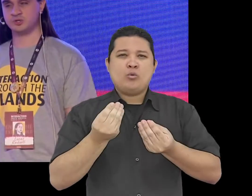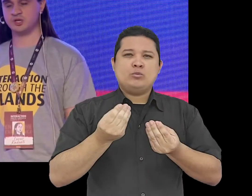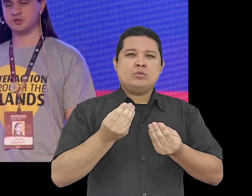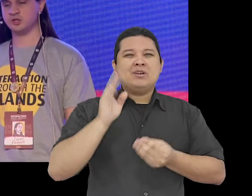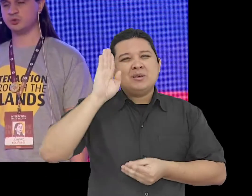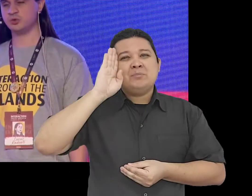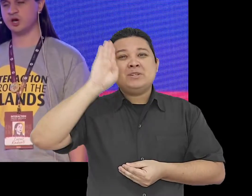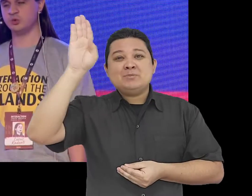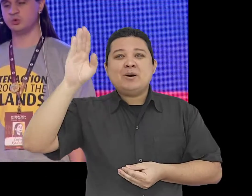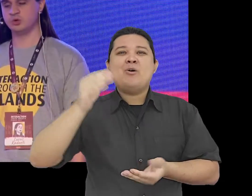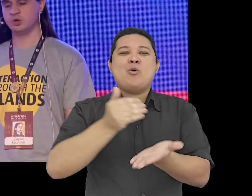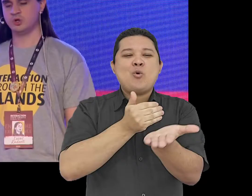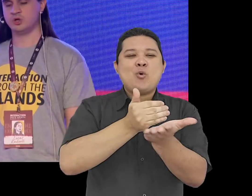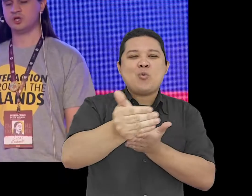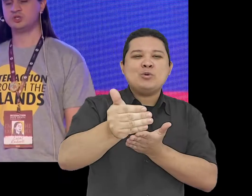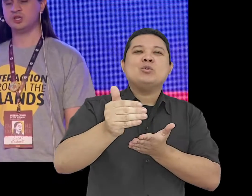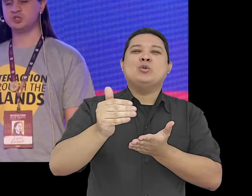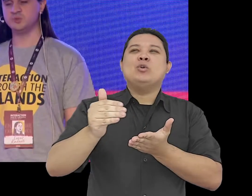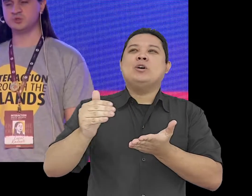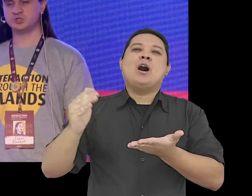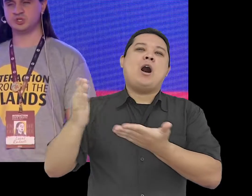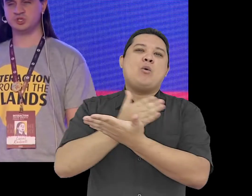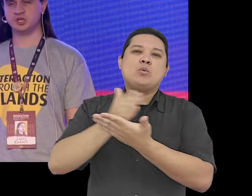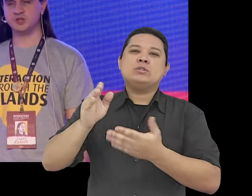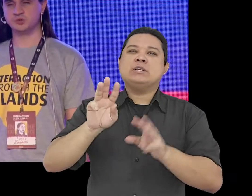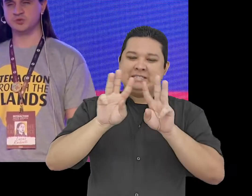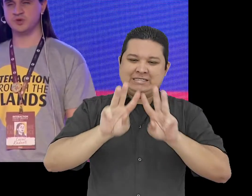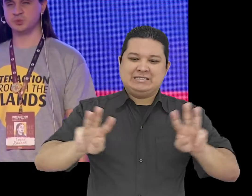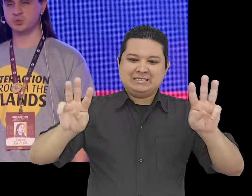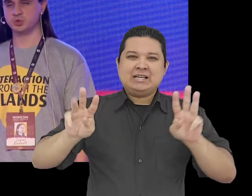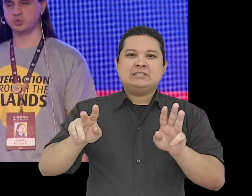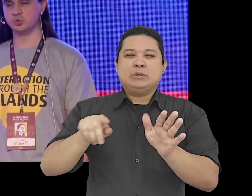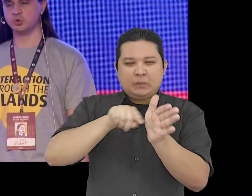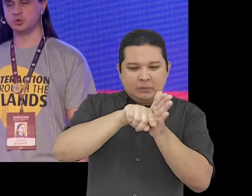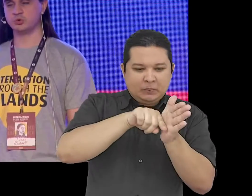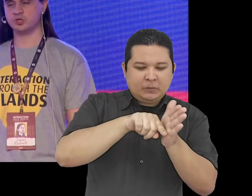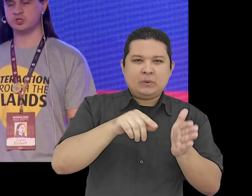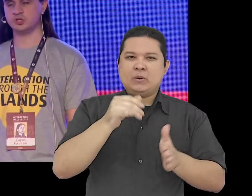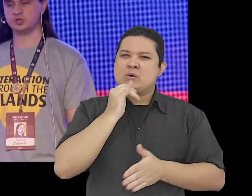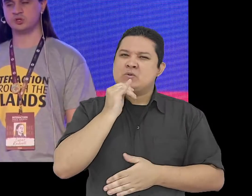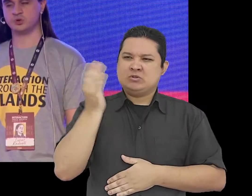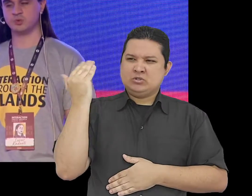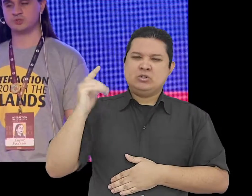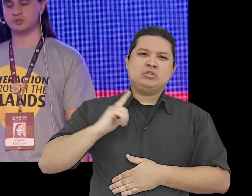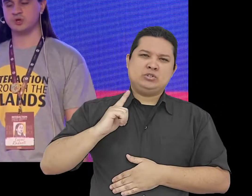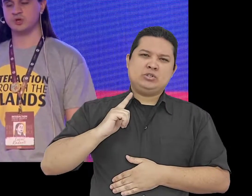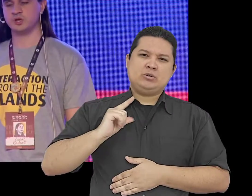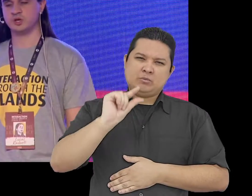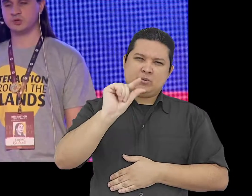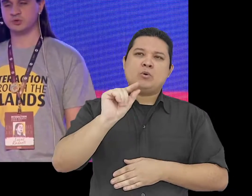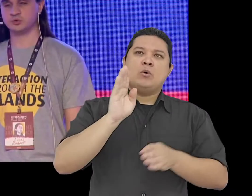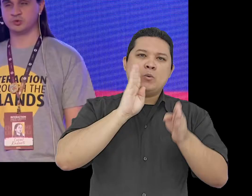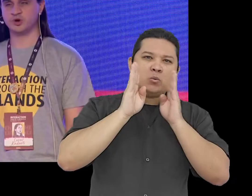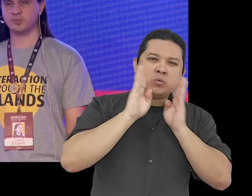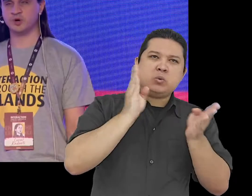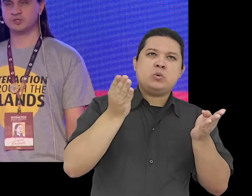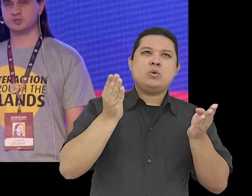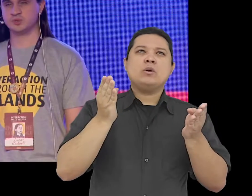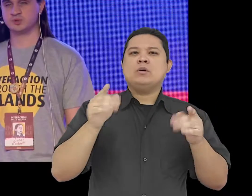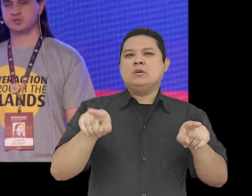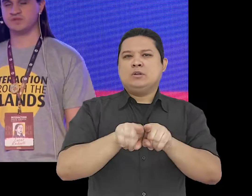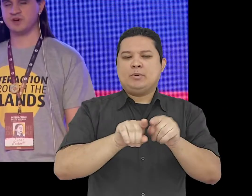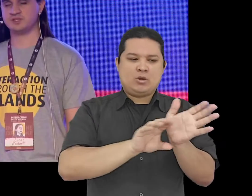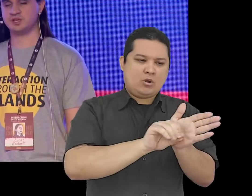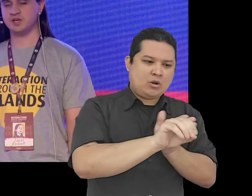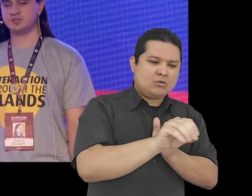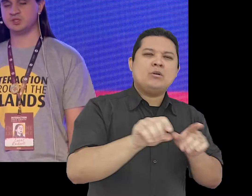até onde eu sei, dentro do Yahoo. A gente tem times hoje em dia dentro do Facebook, do Google e de algumas do Dropbox,